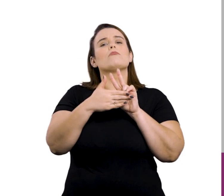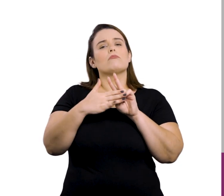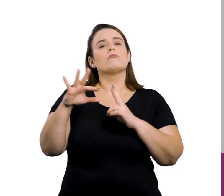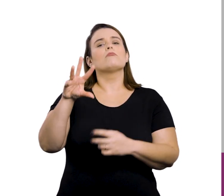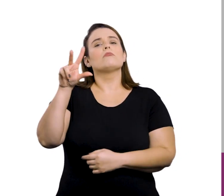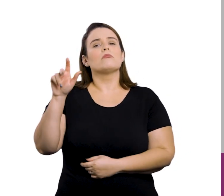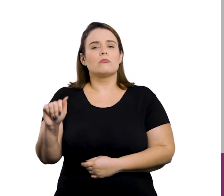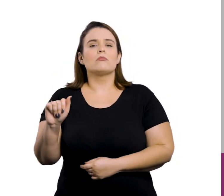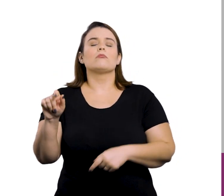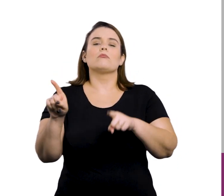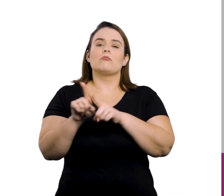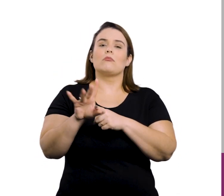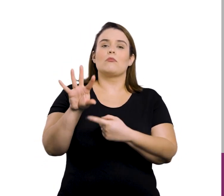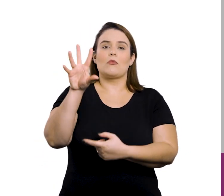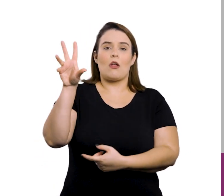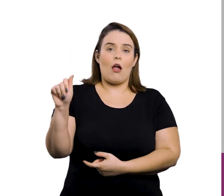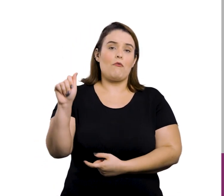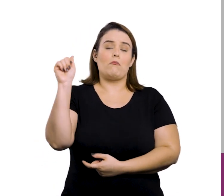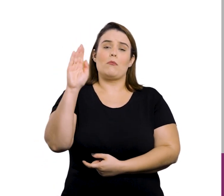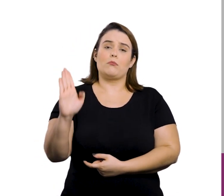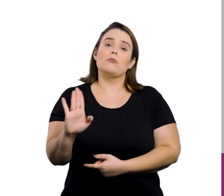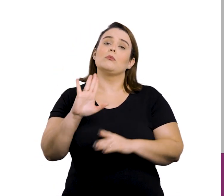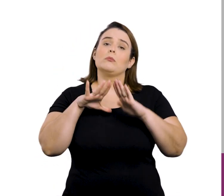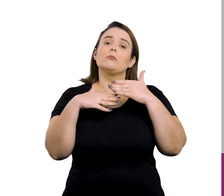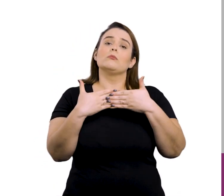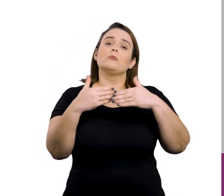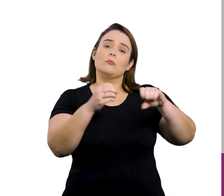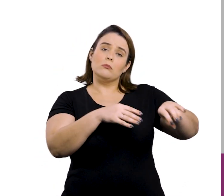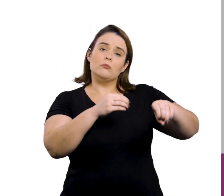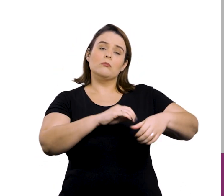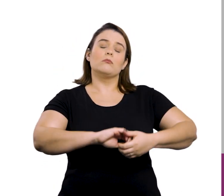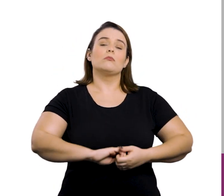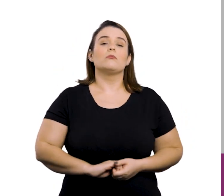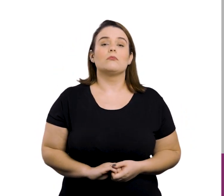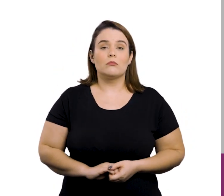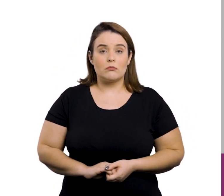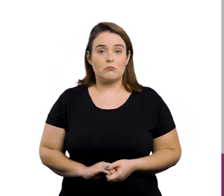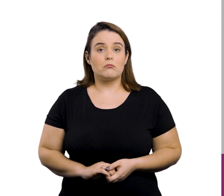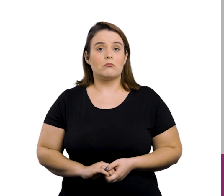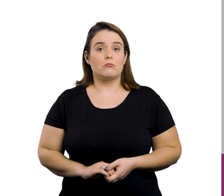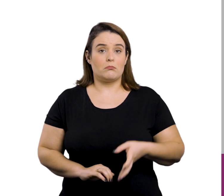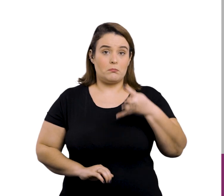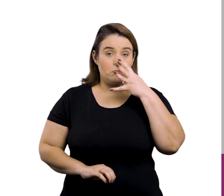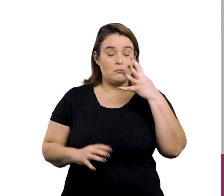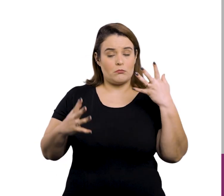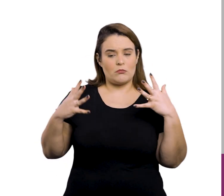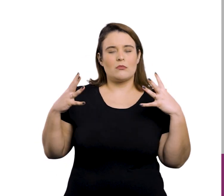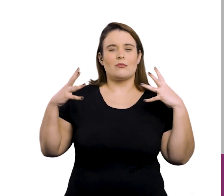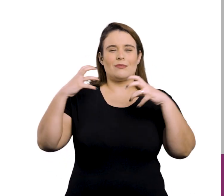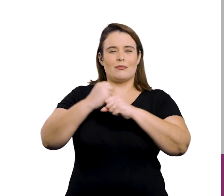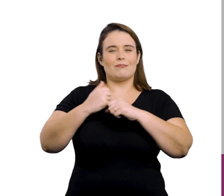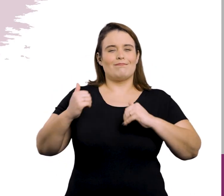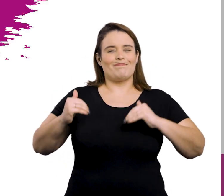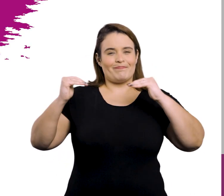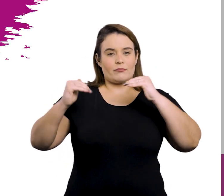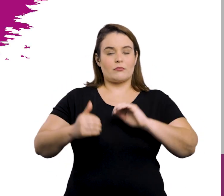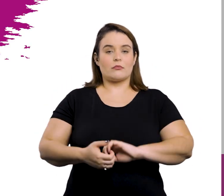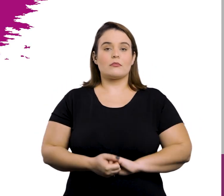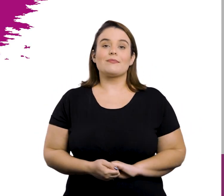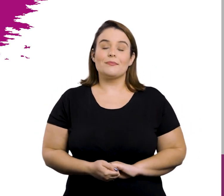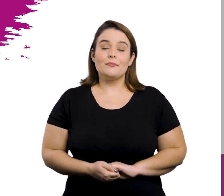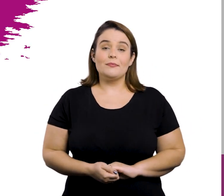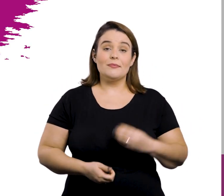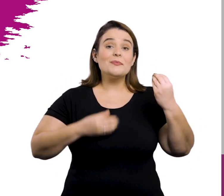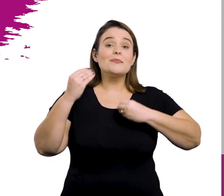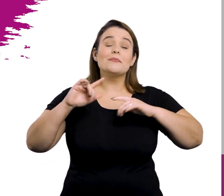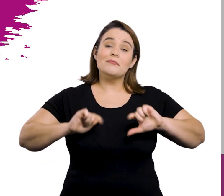história indígena, africana e afro-brasileira nas escolas, num critério para a apreciação de contas. Como